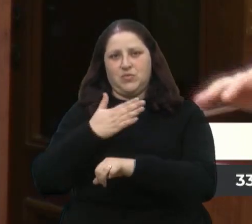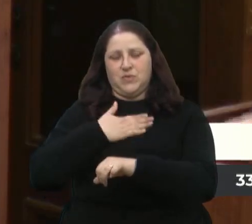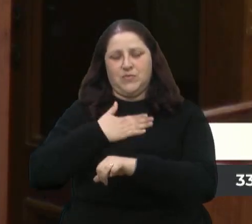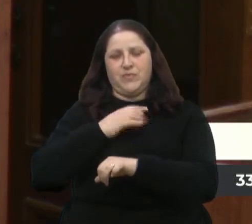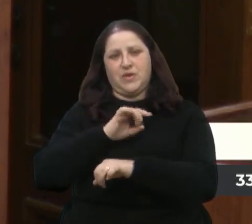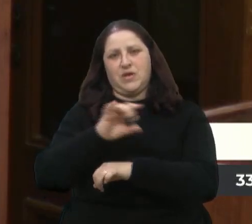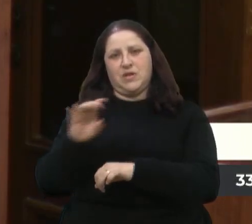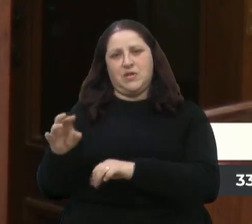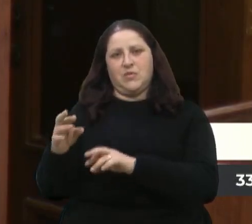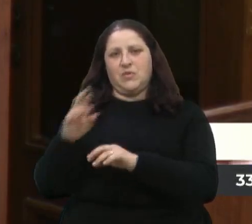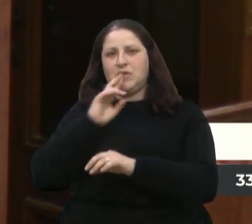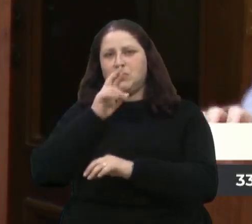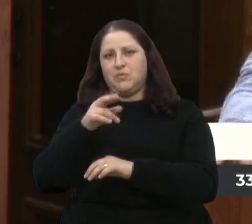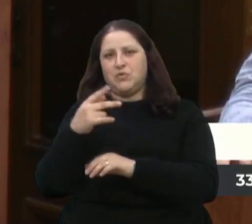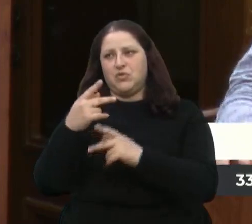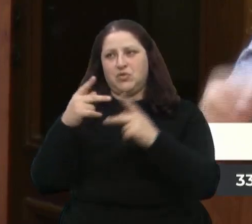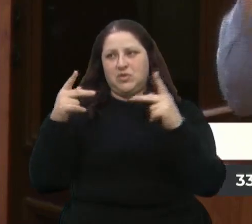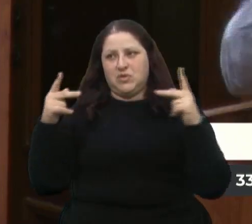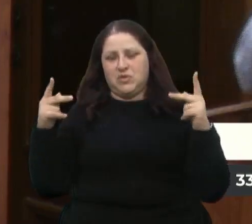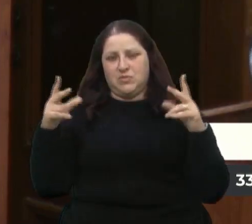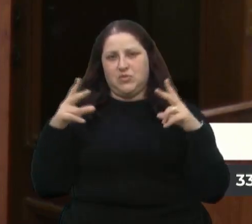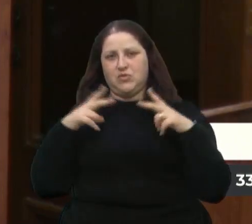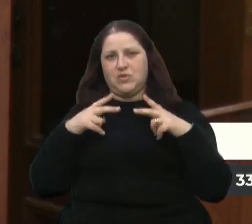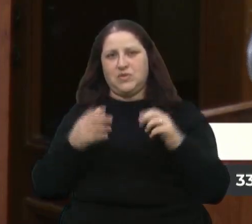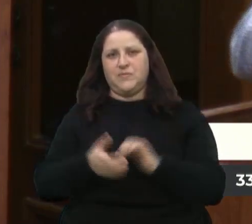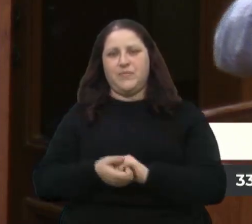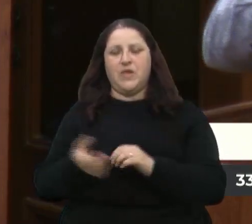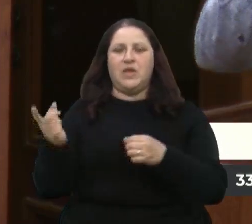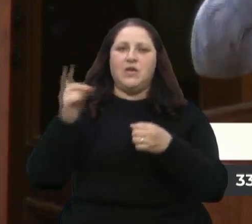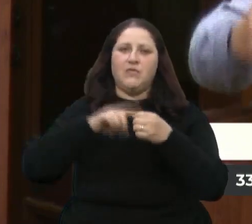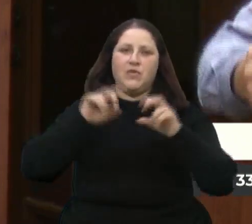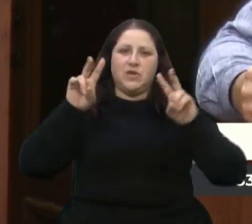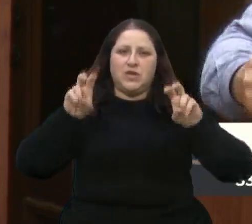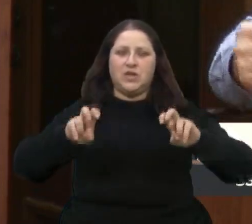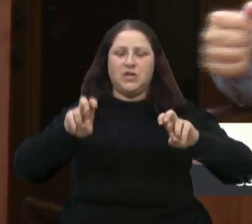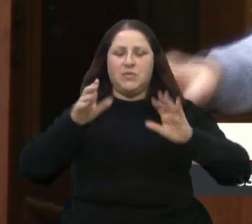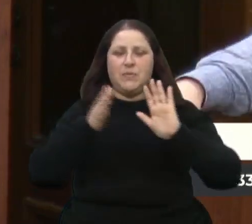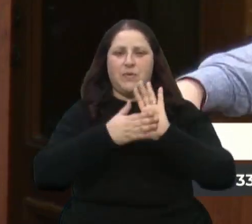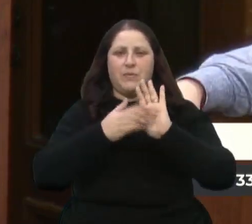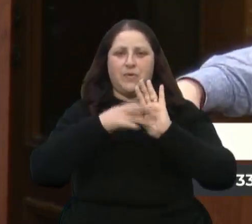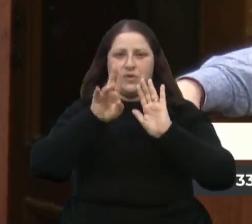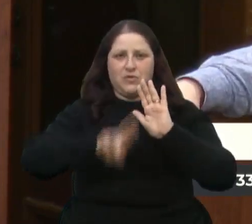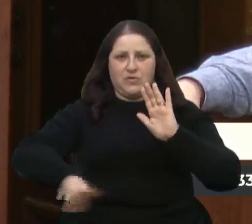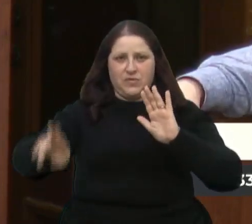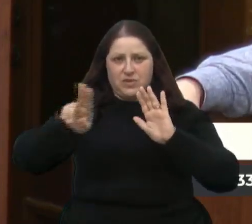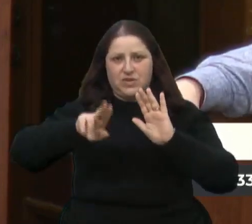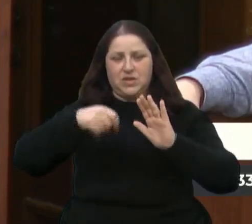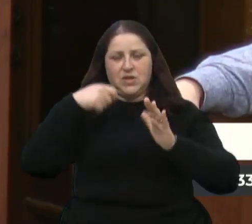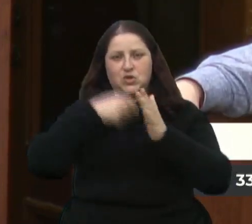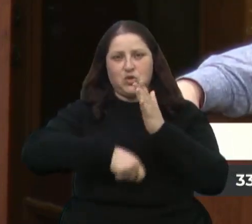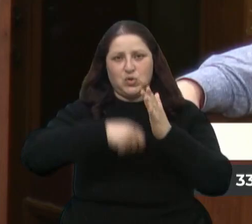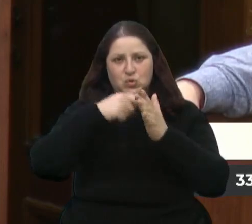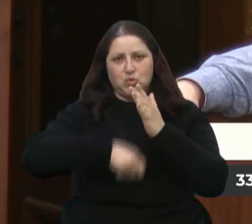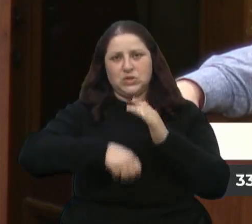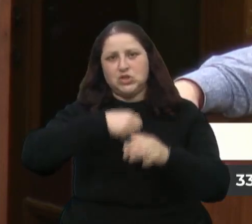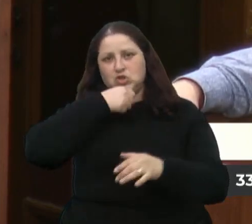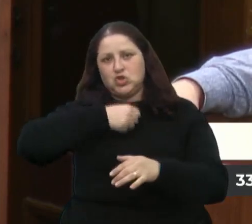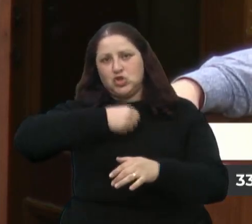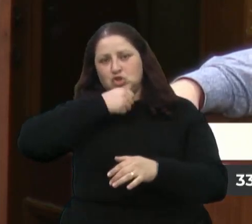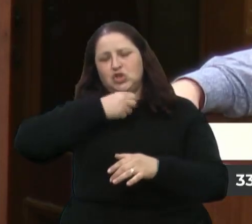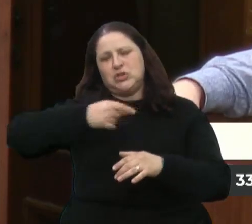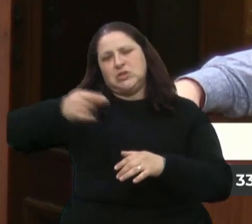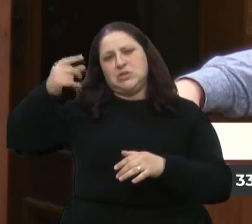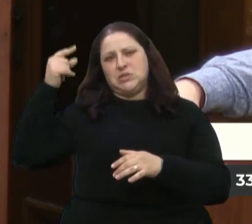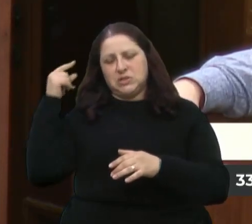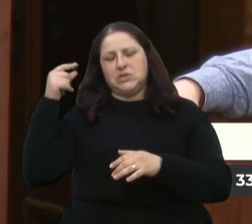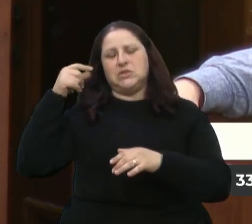responde pelos seus, né? Eu quero voltar ao tema da universidade, da proposta e da luta, que é a antiga da